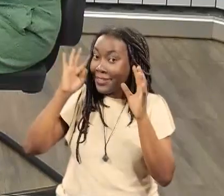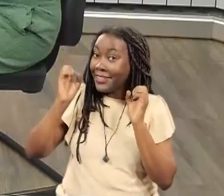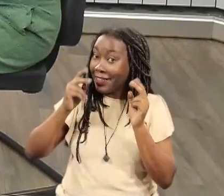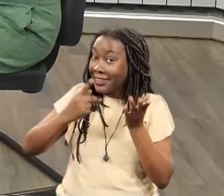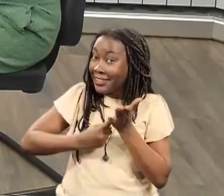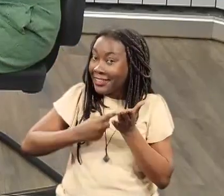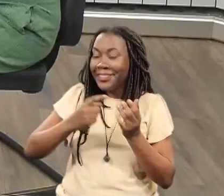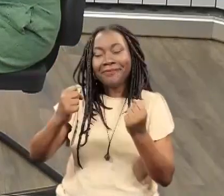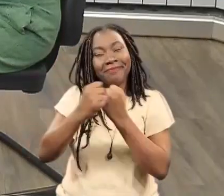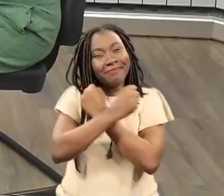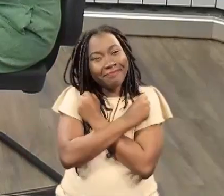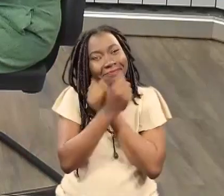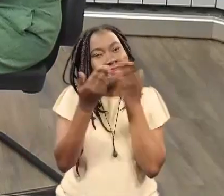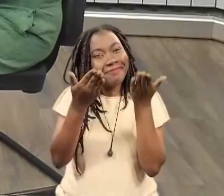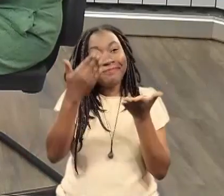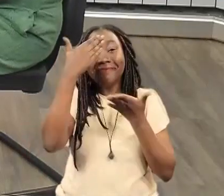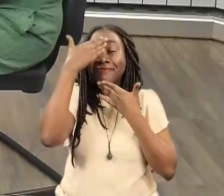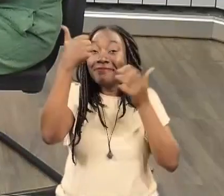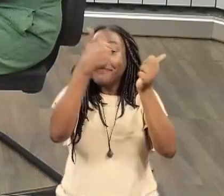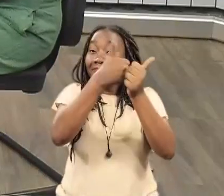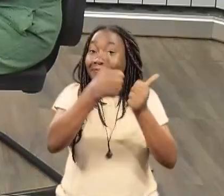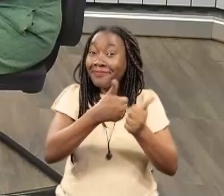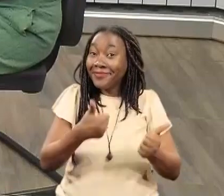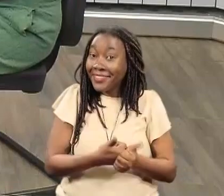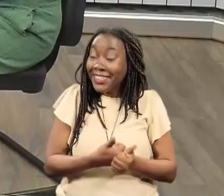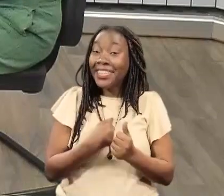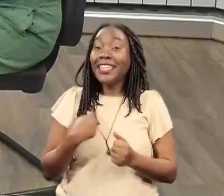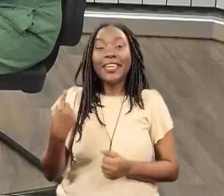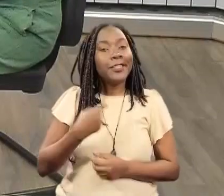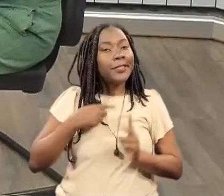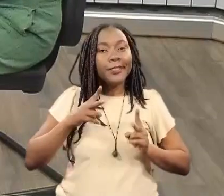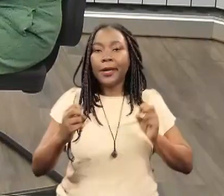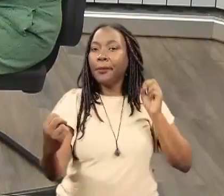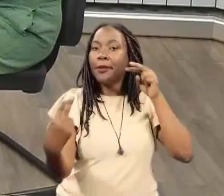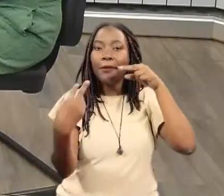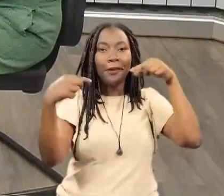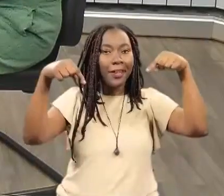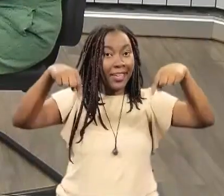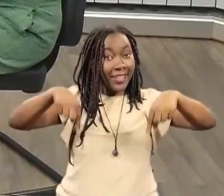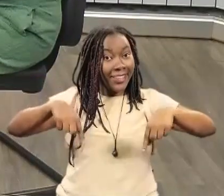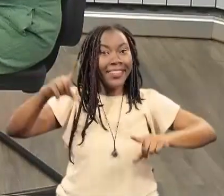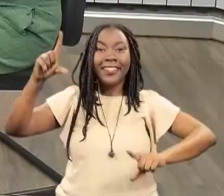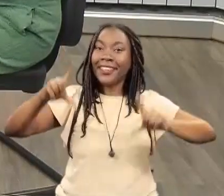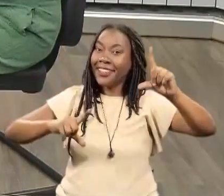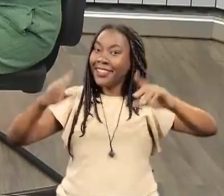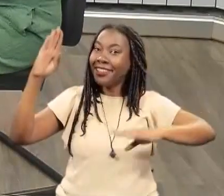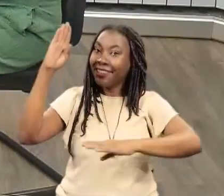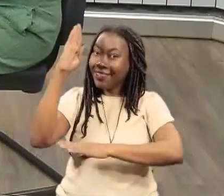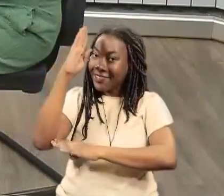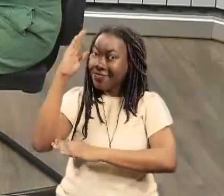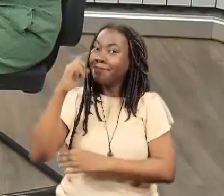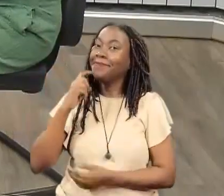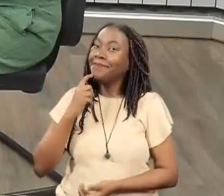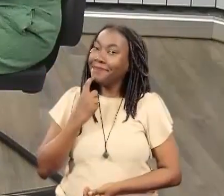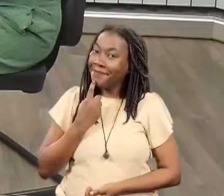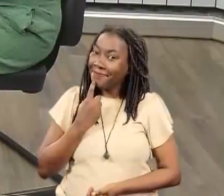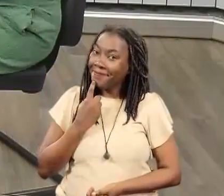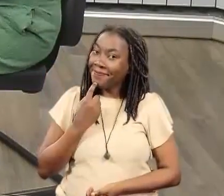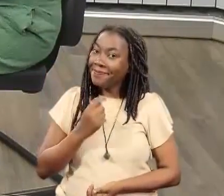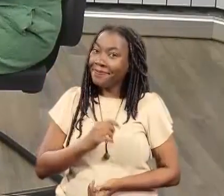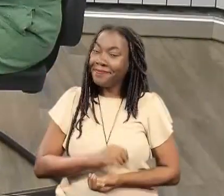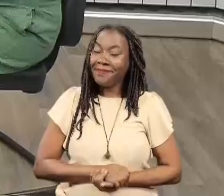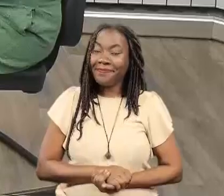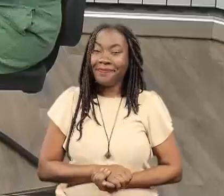Grande abraço para você, obrigada pela sua companhia e a gente sempre se vê por aqui na TV Câmara Campinas.